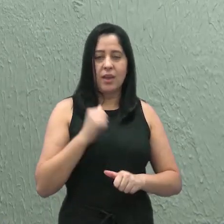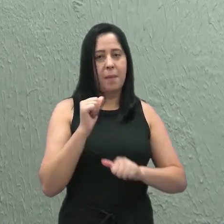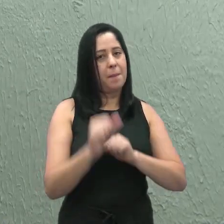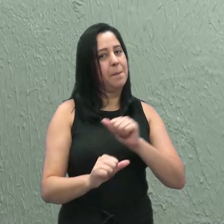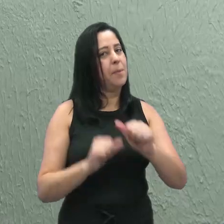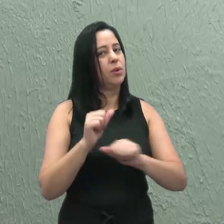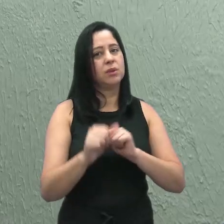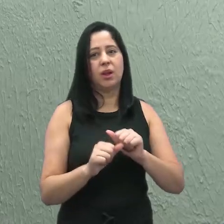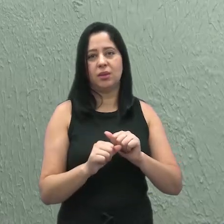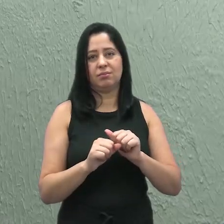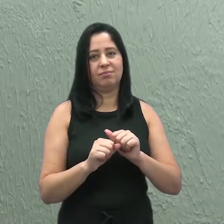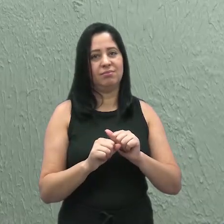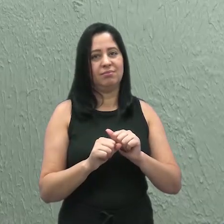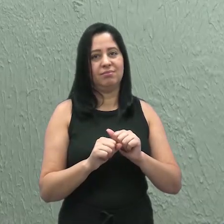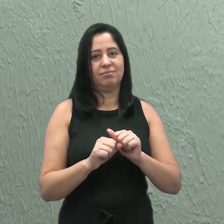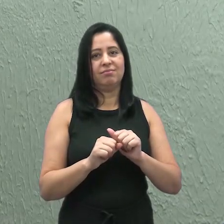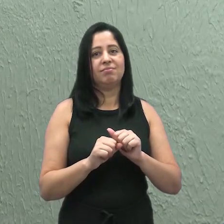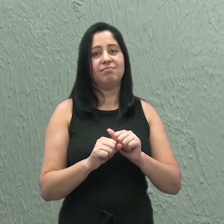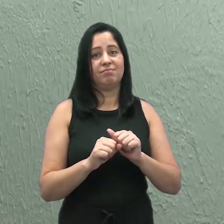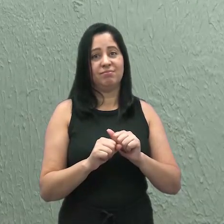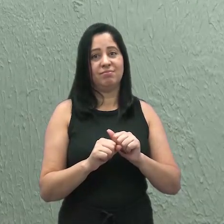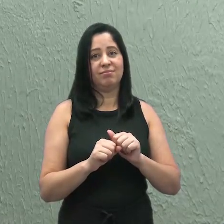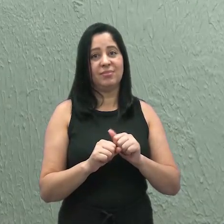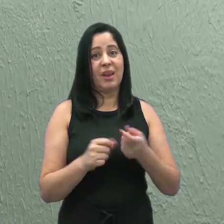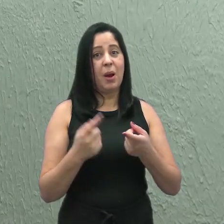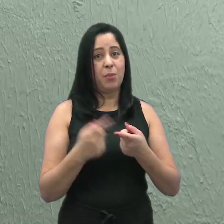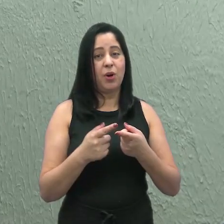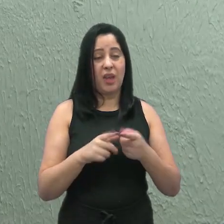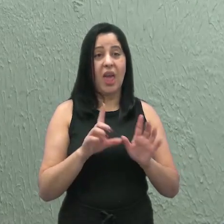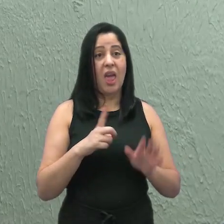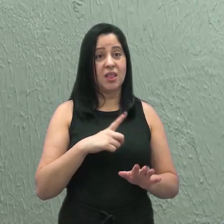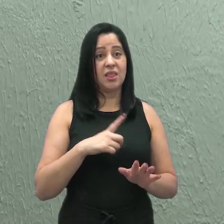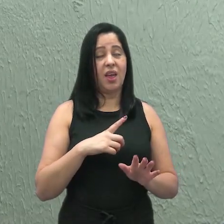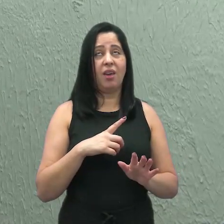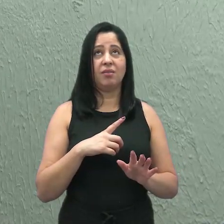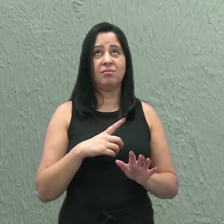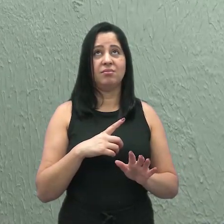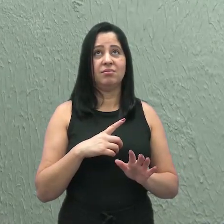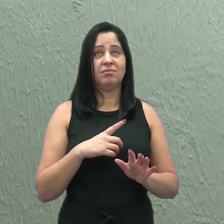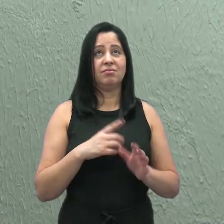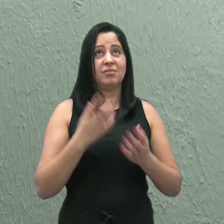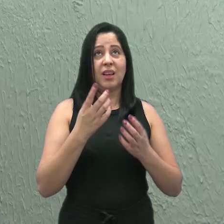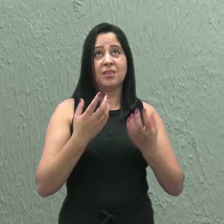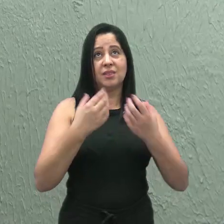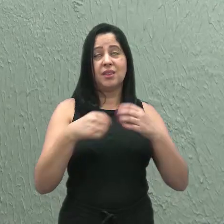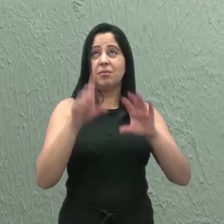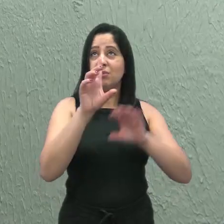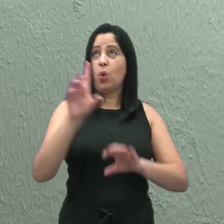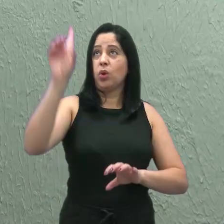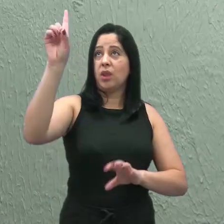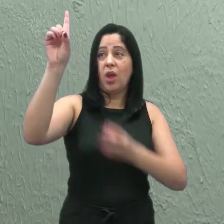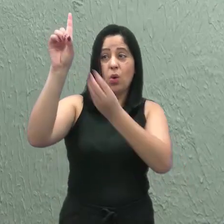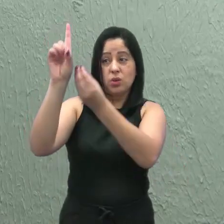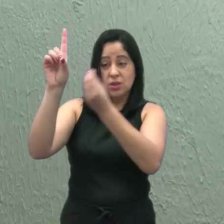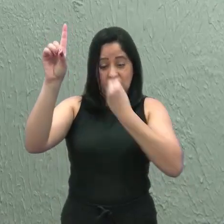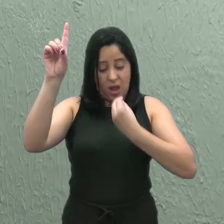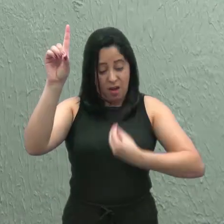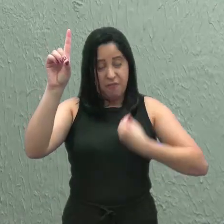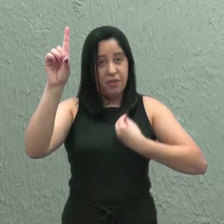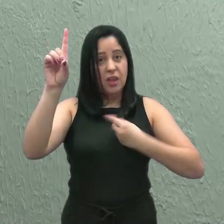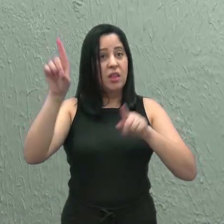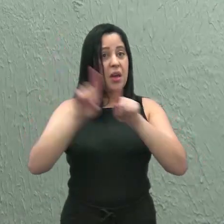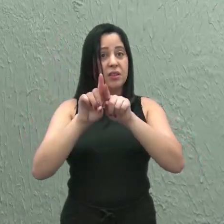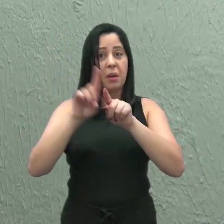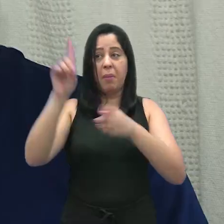fim, eu acho que não tem como, né? Porque existe um ser maior nisso aí que traz a vida, dá o sopro da